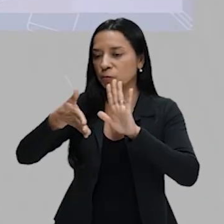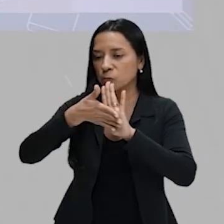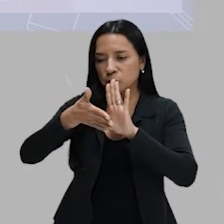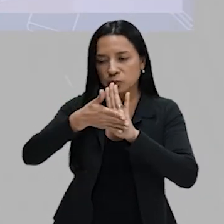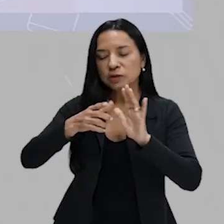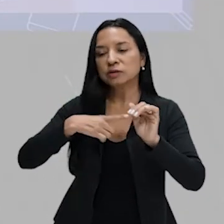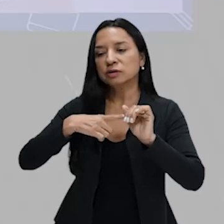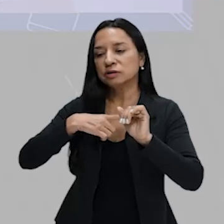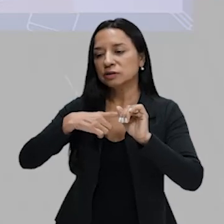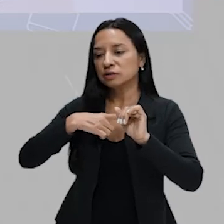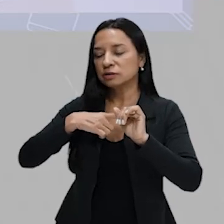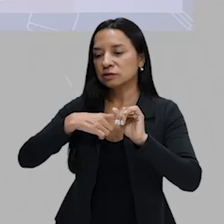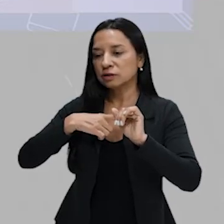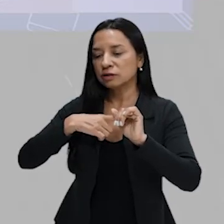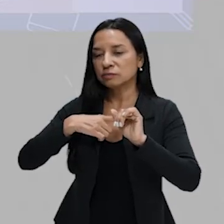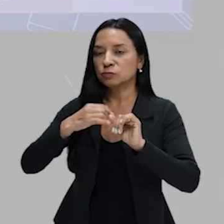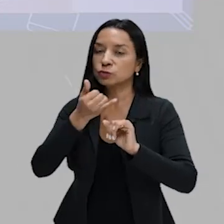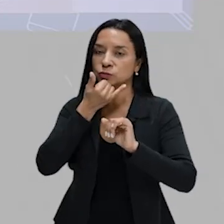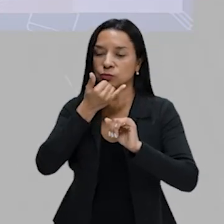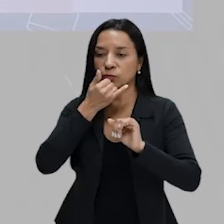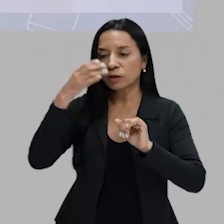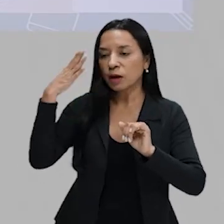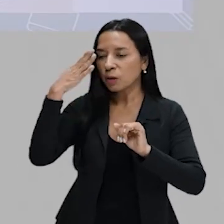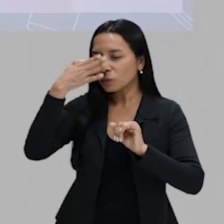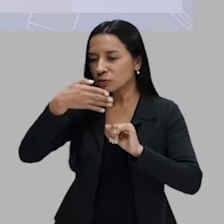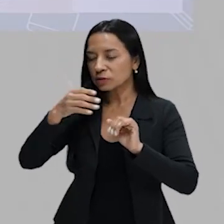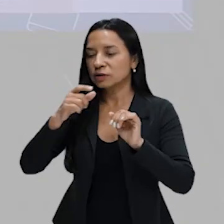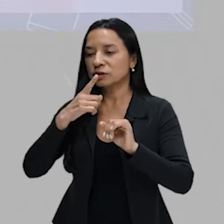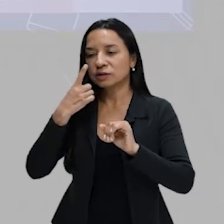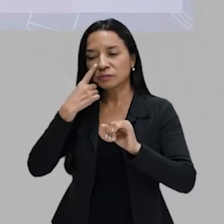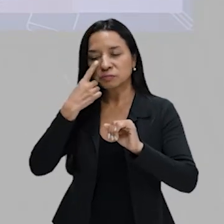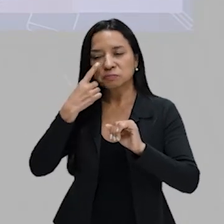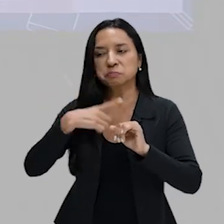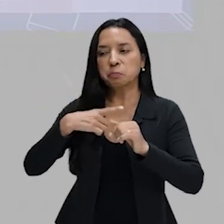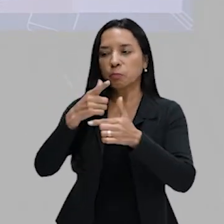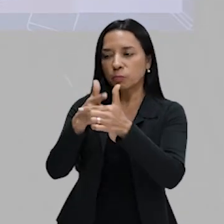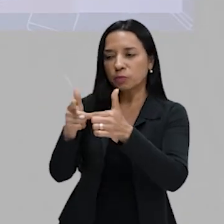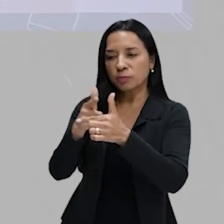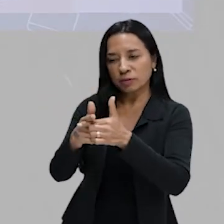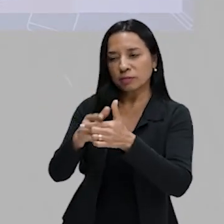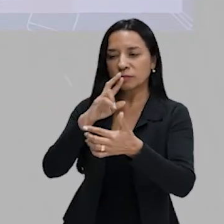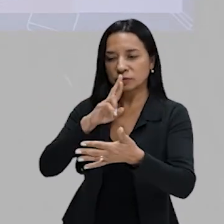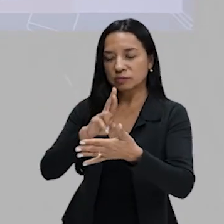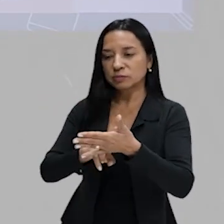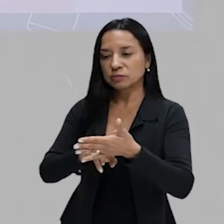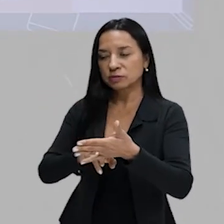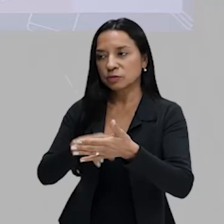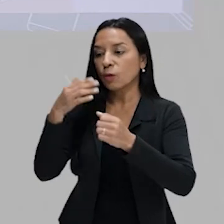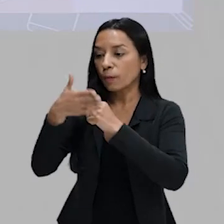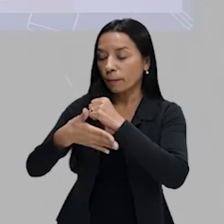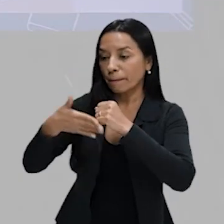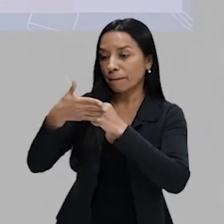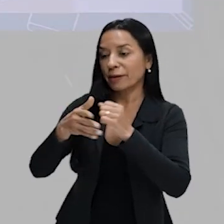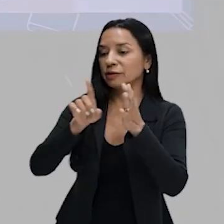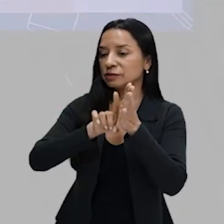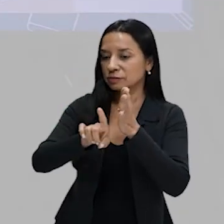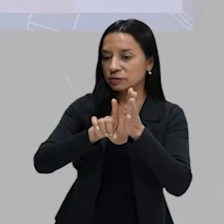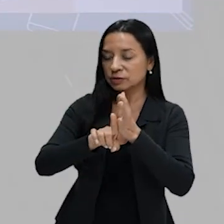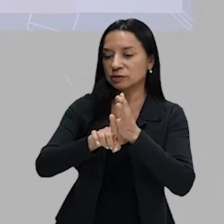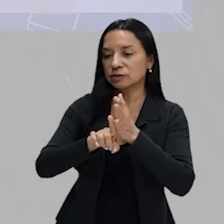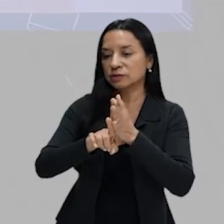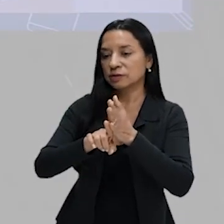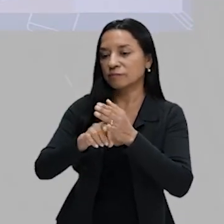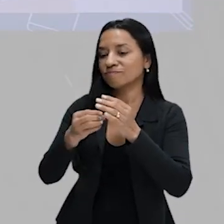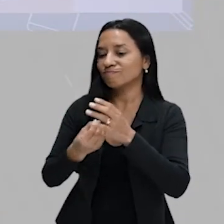um problema a ser resolvido, levanta os dados, você agora, com base nesses dados, você cria